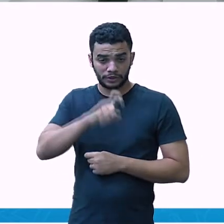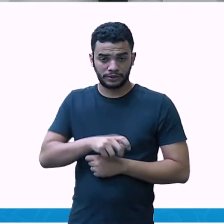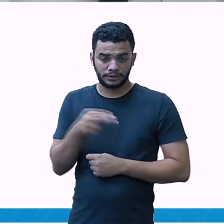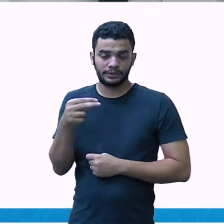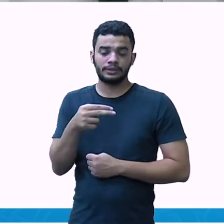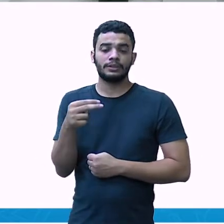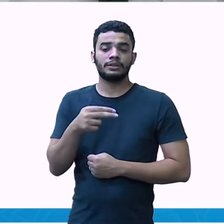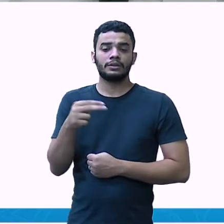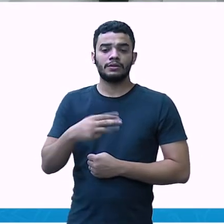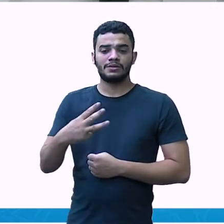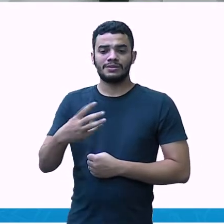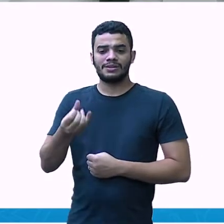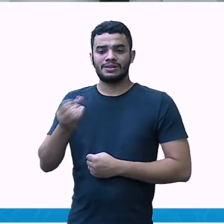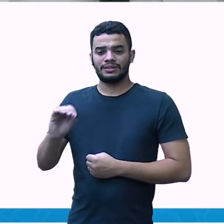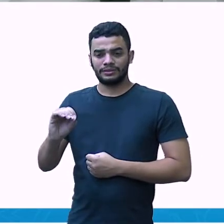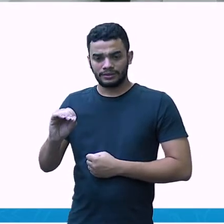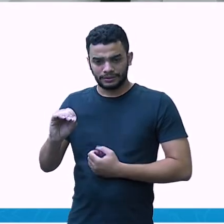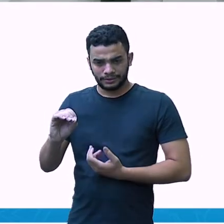vai ser